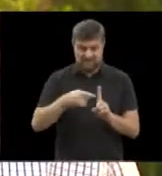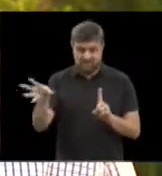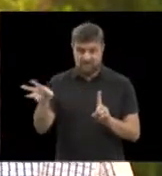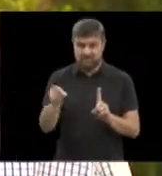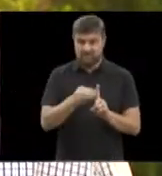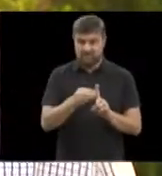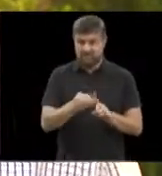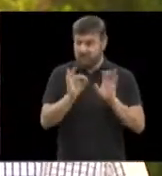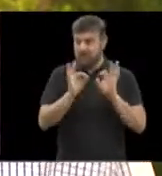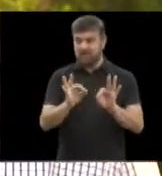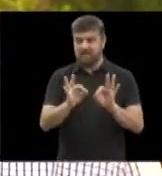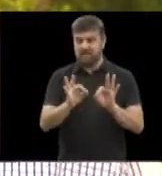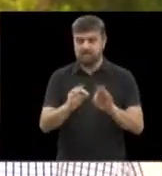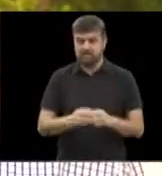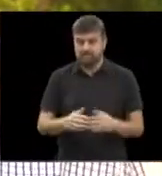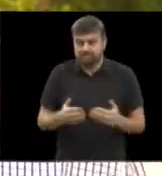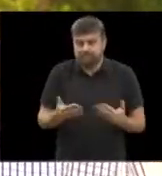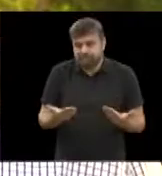gravidez e estava tudo certo.